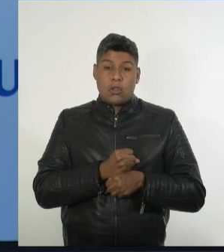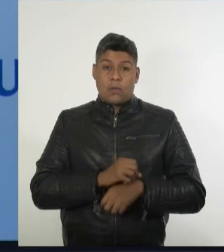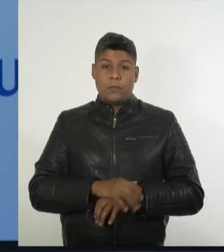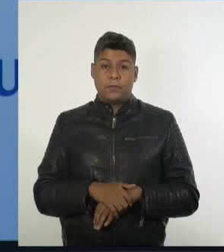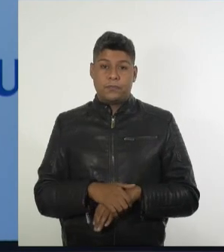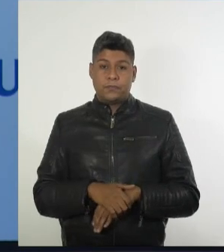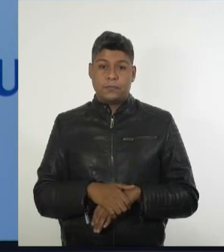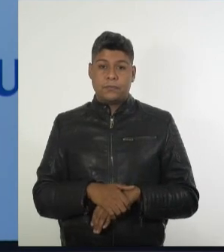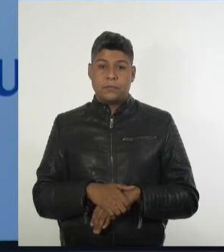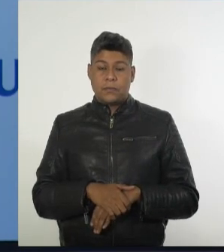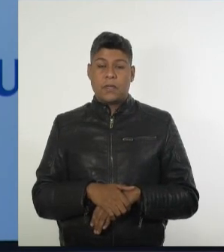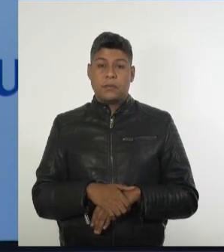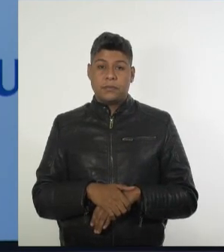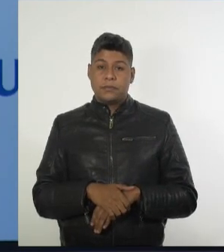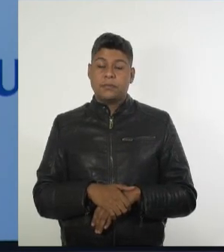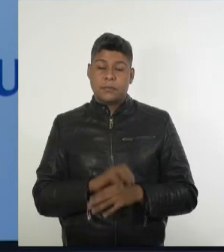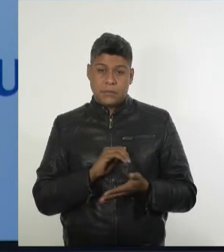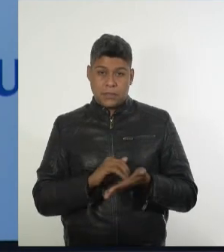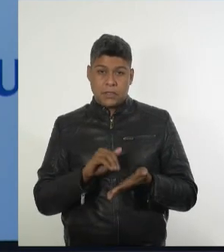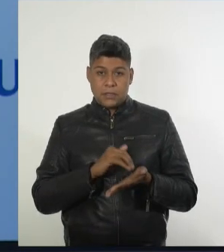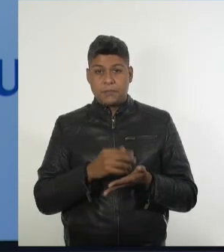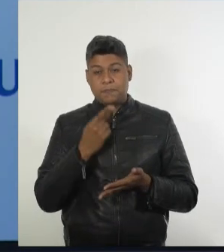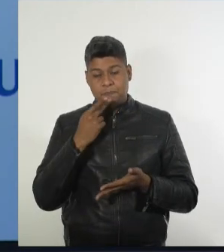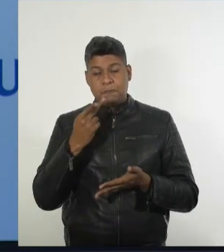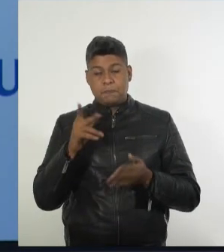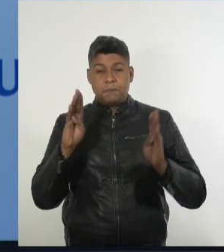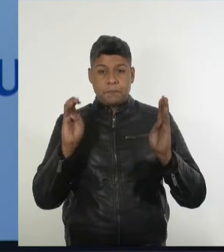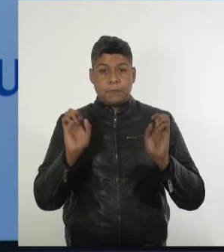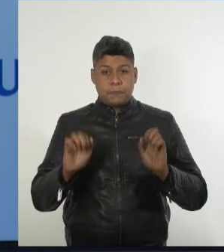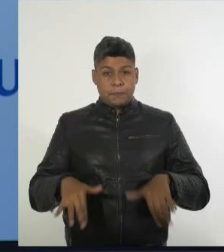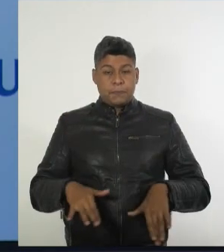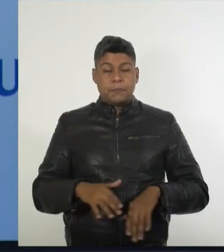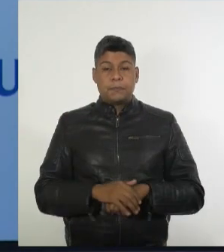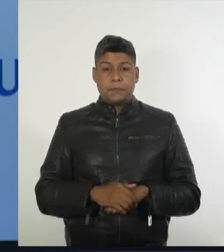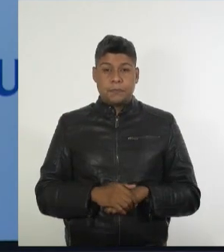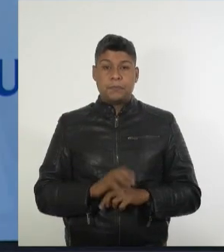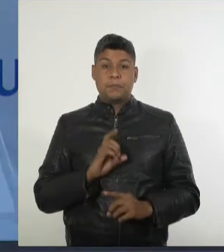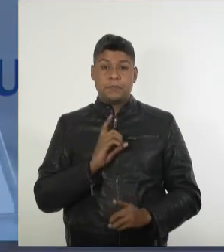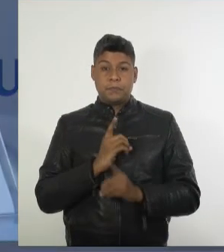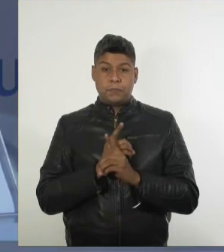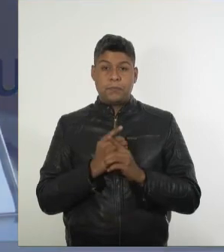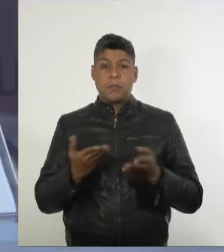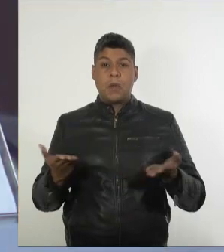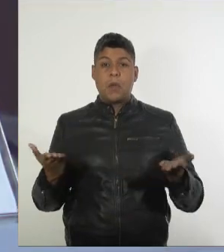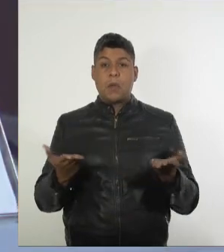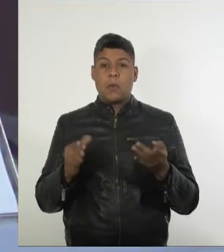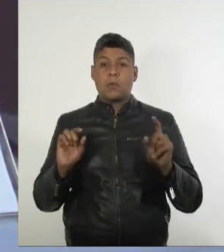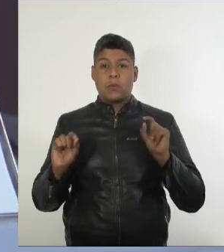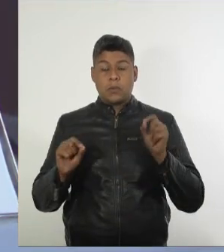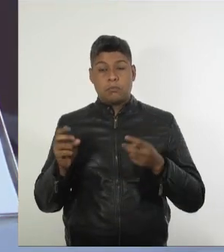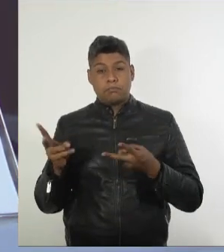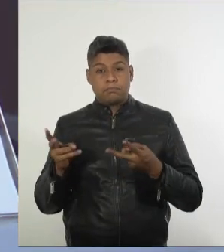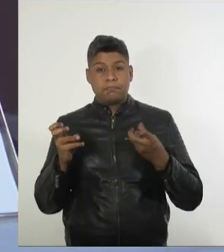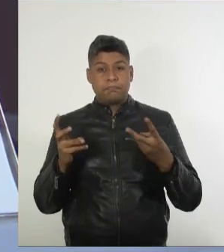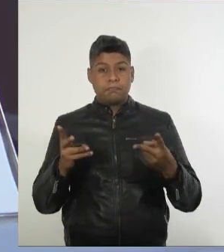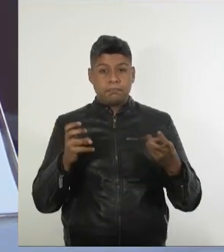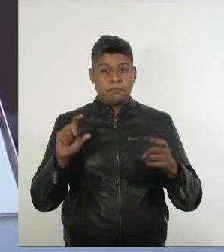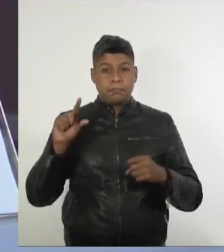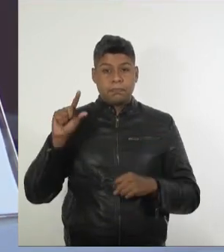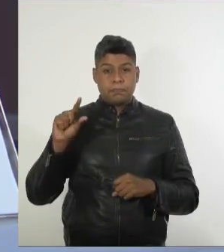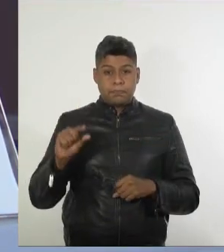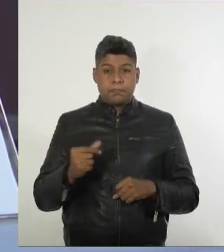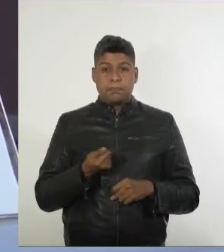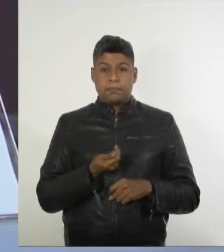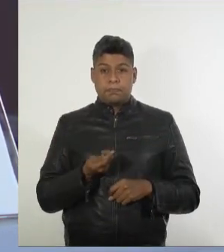Acho que o secretário já esclareceu bem, né? Mas foi exatamente essa situação que a gente encontra hoje. Então, a gente vinha observando uma queda no número